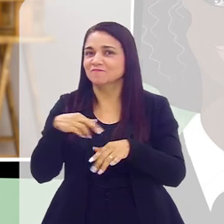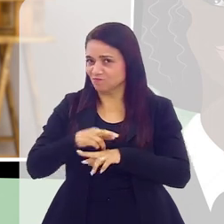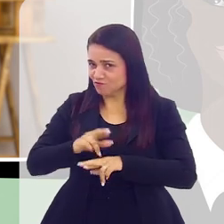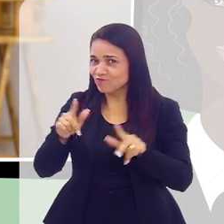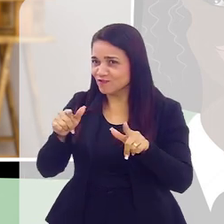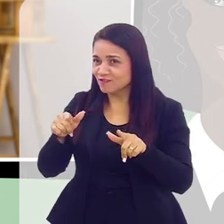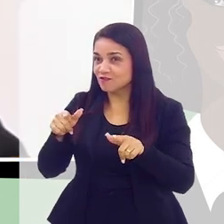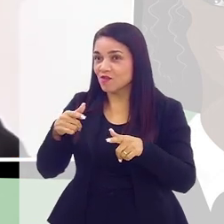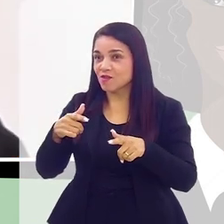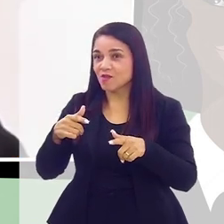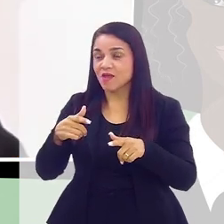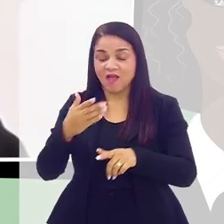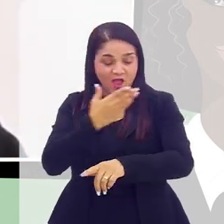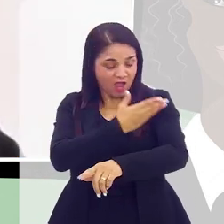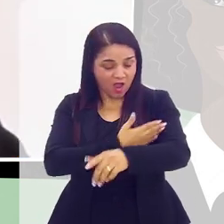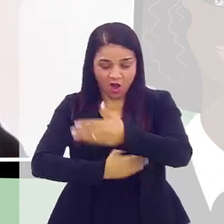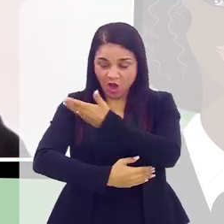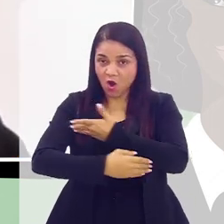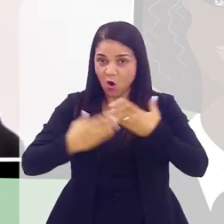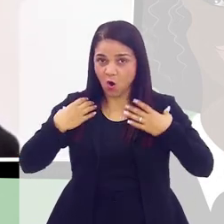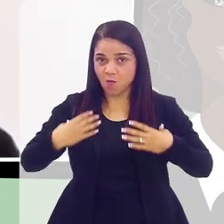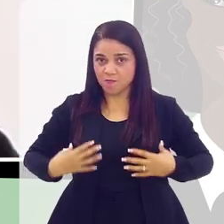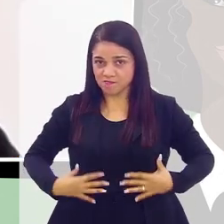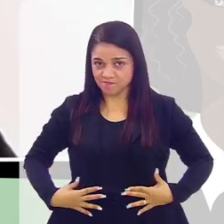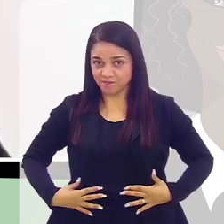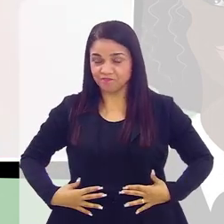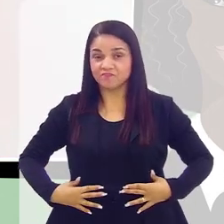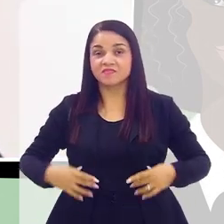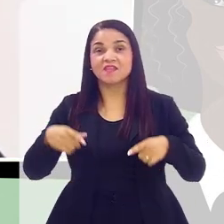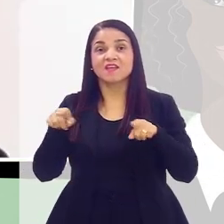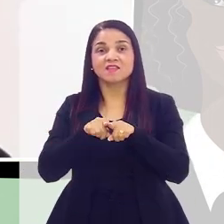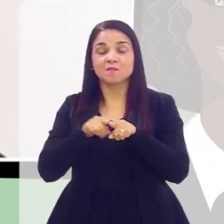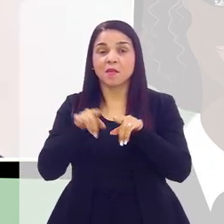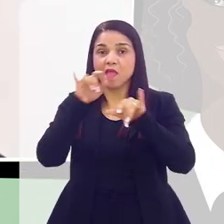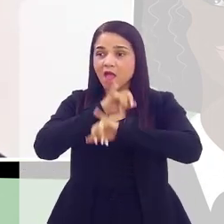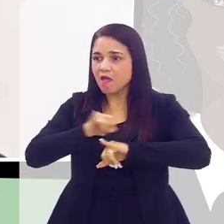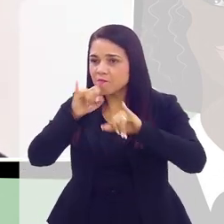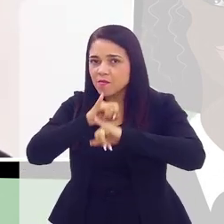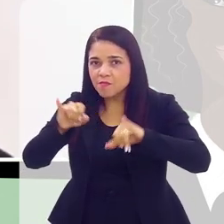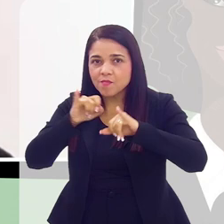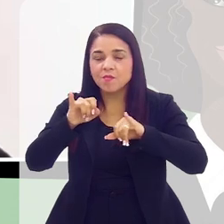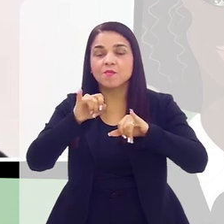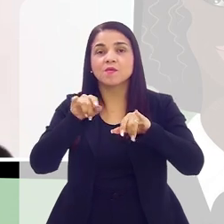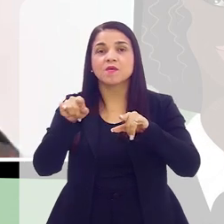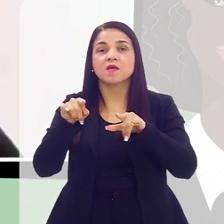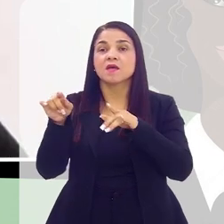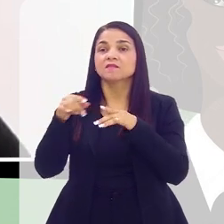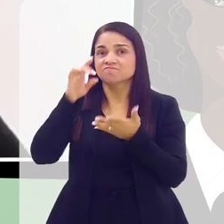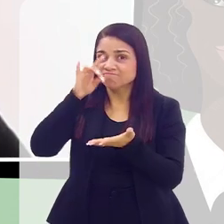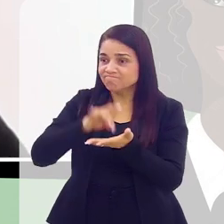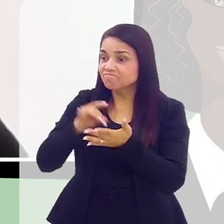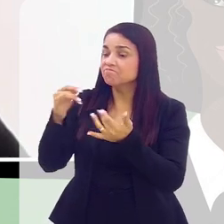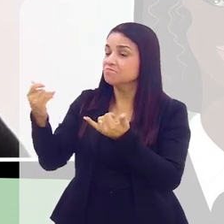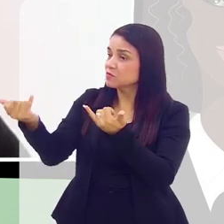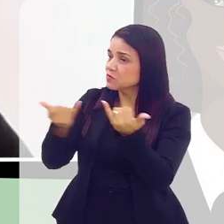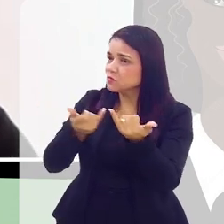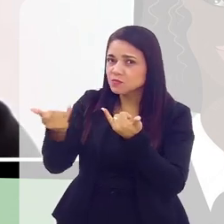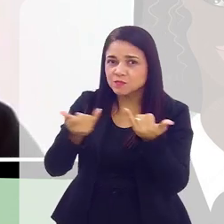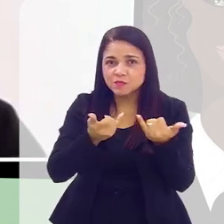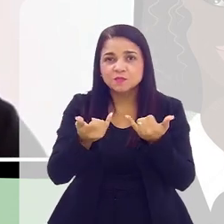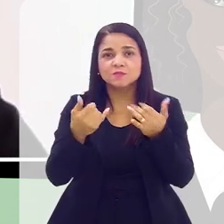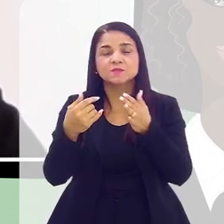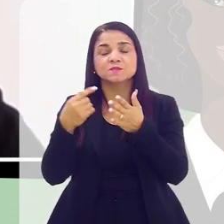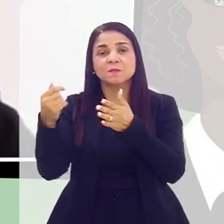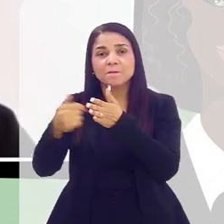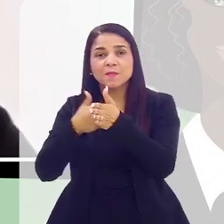Alexandre. O uniforme e a boca é o que faz toda a diferença. Porque, na verdade, as pessoas perguntam o que é, né?